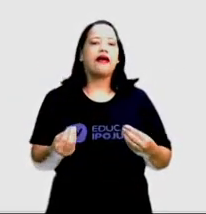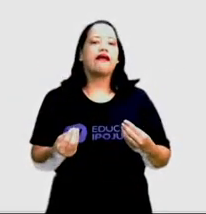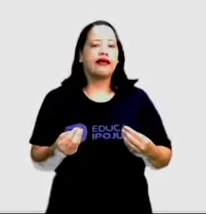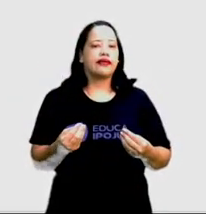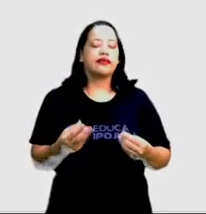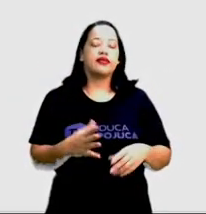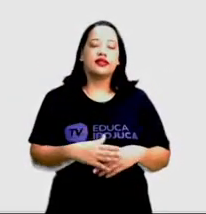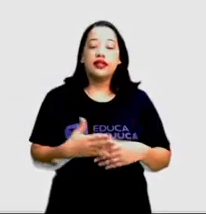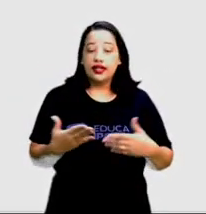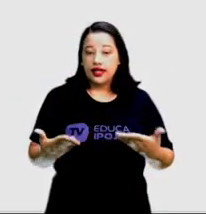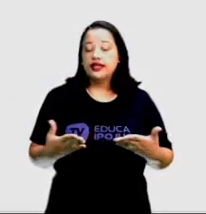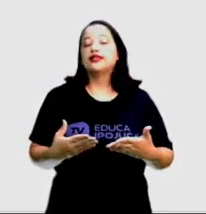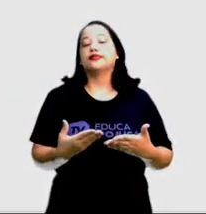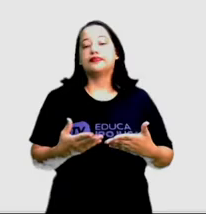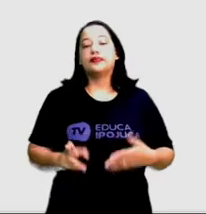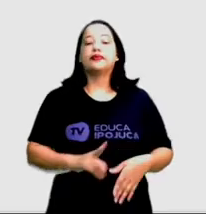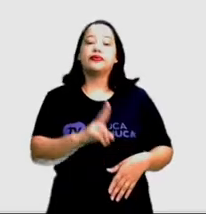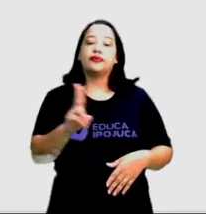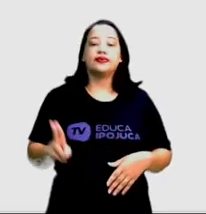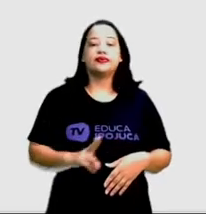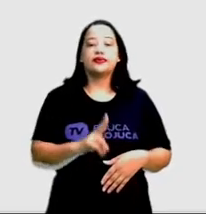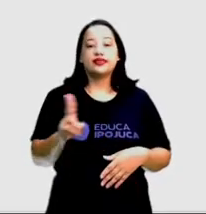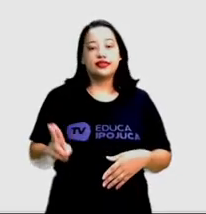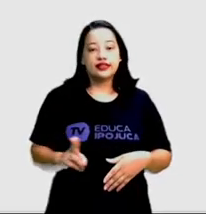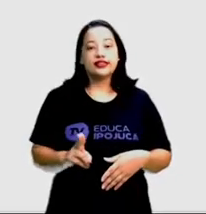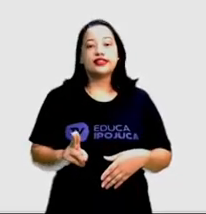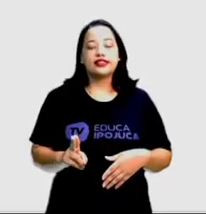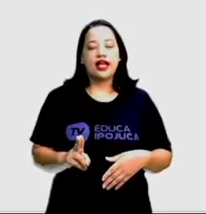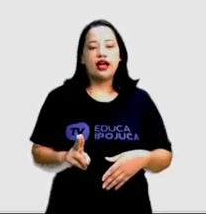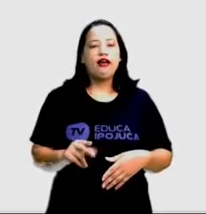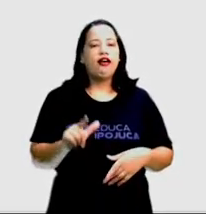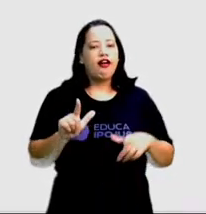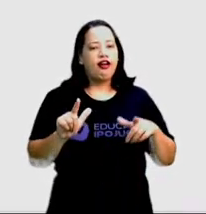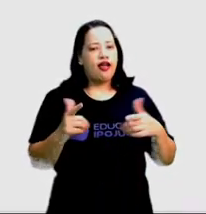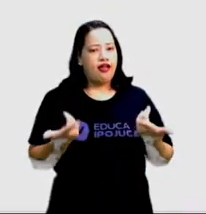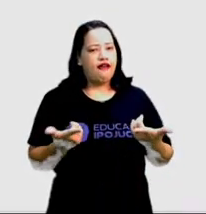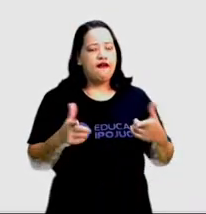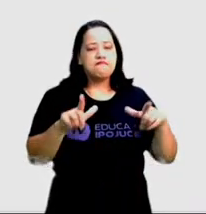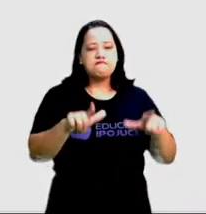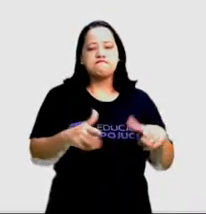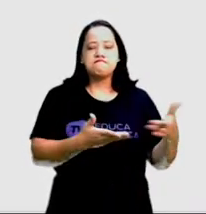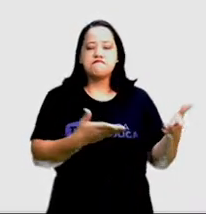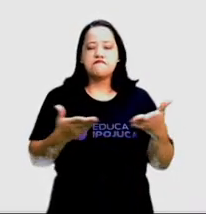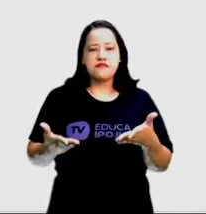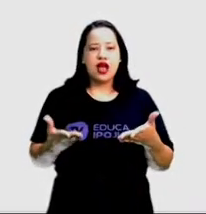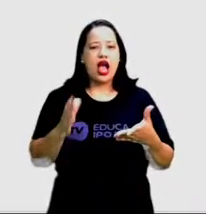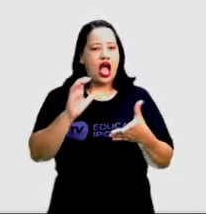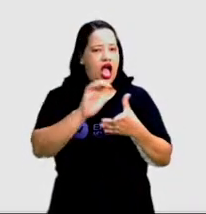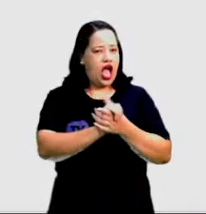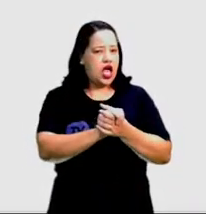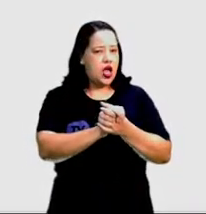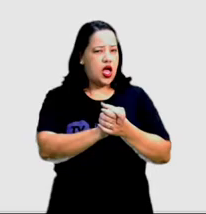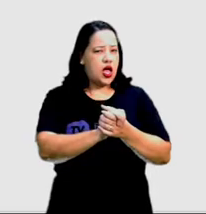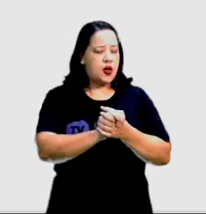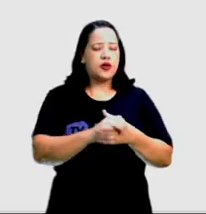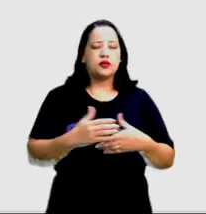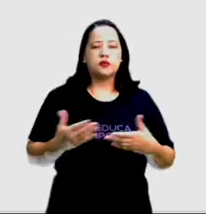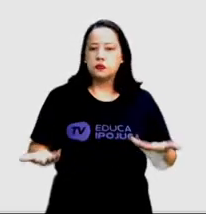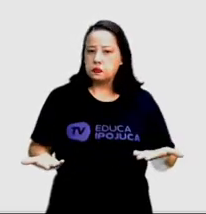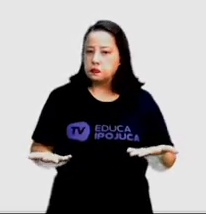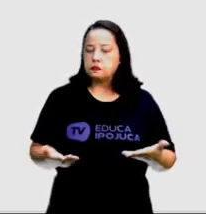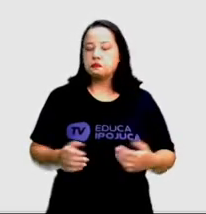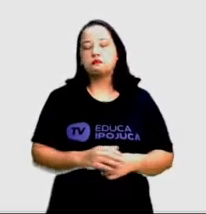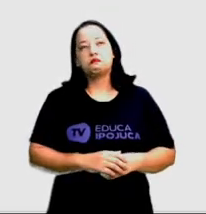utilizado? Ele foi utilizado para uma festa de casamento? Não, né, crianças? Ou será que ele